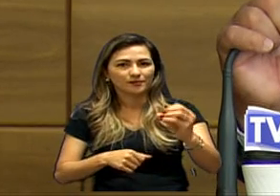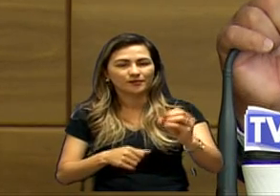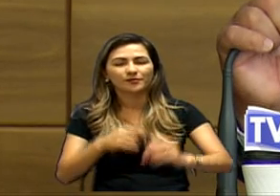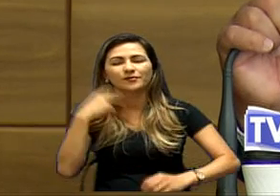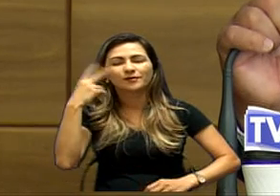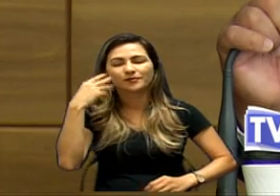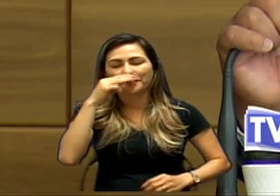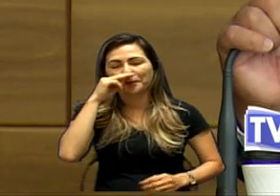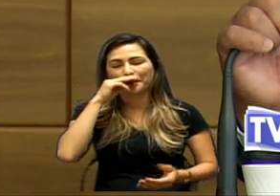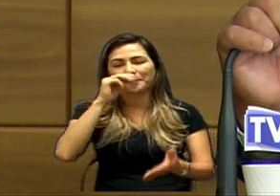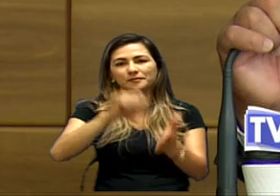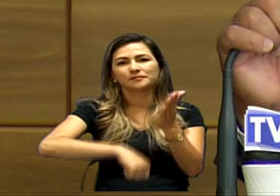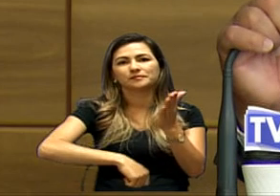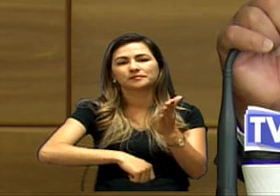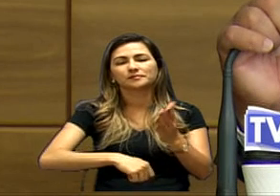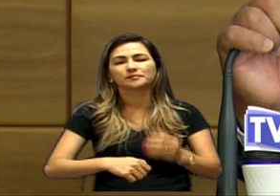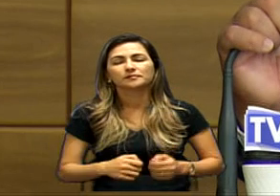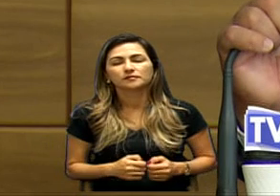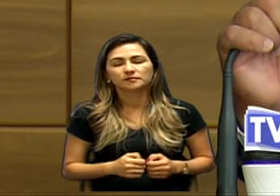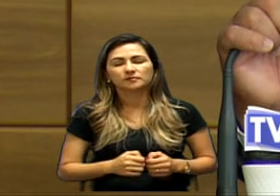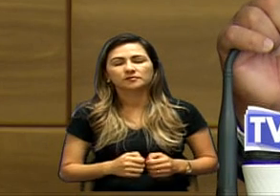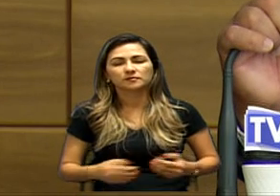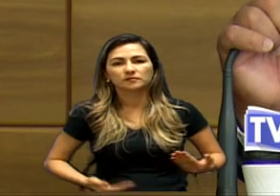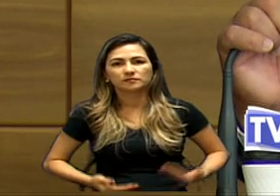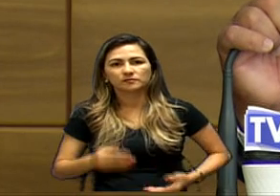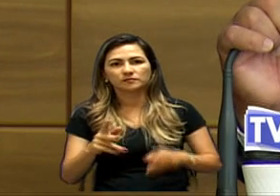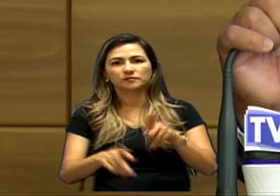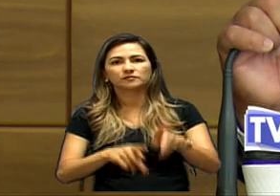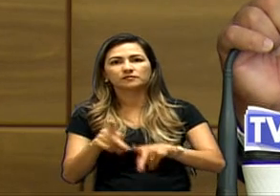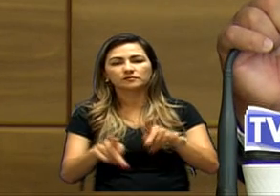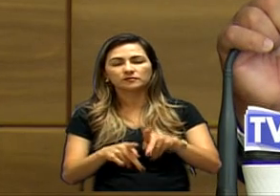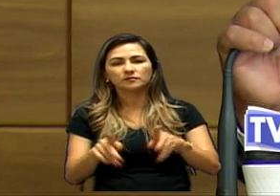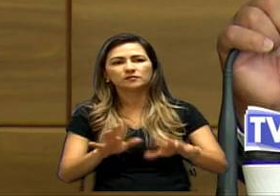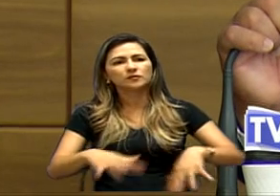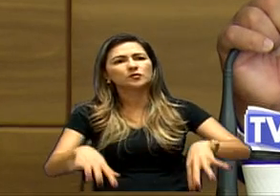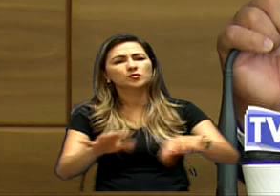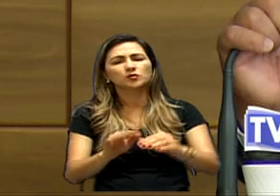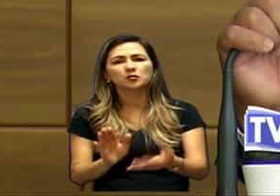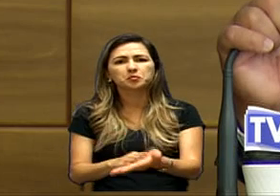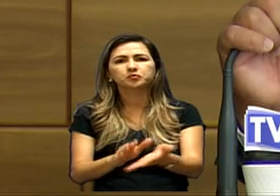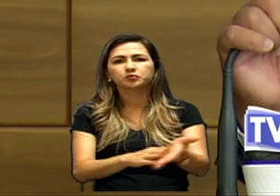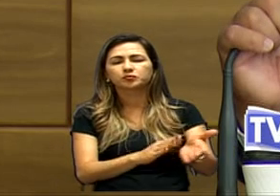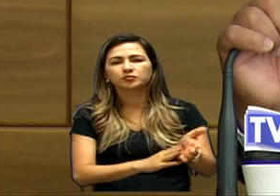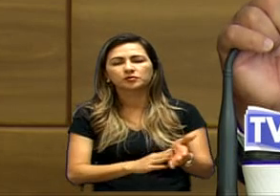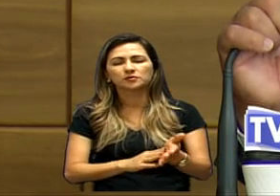membros do Sindicato dos Servidores Públicos Municipais pela reeleição para o quadriênio